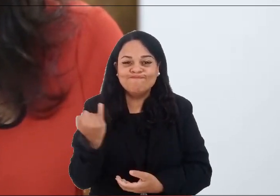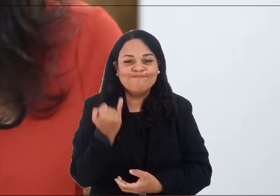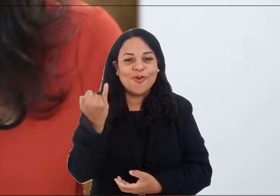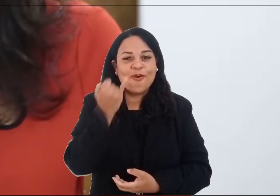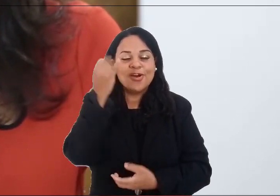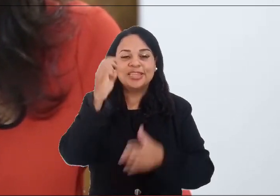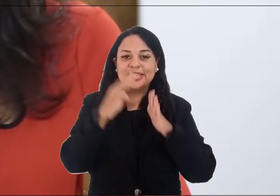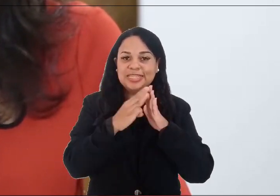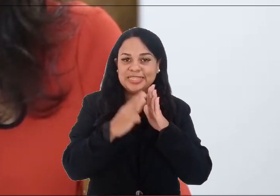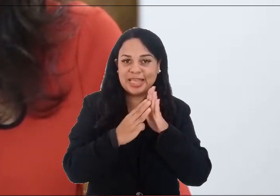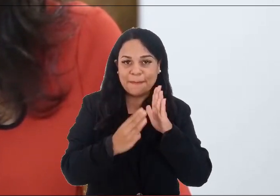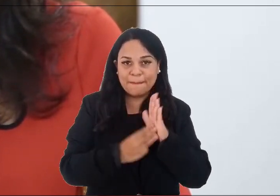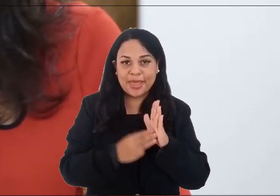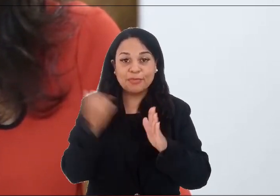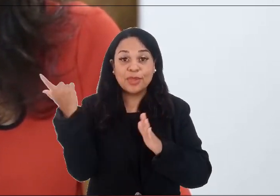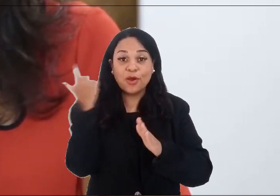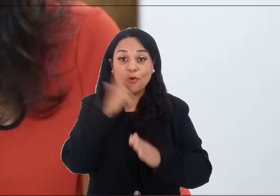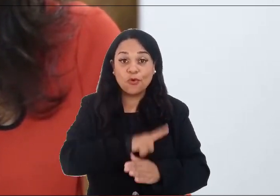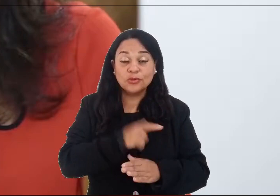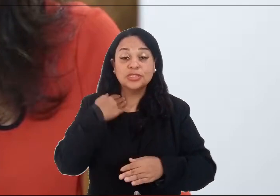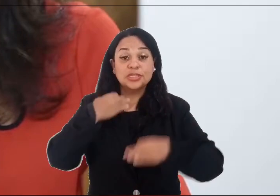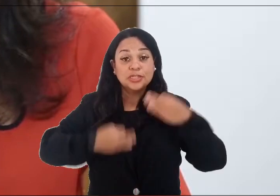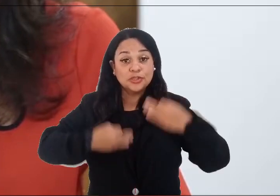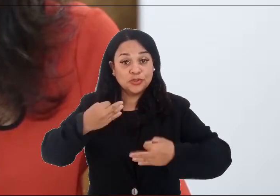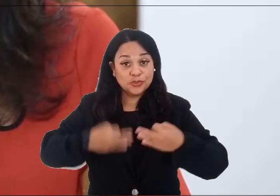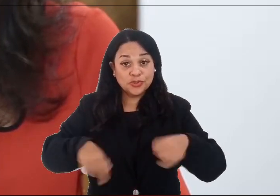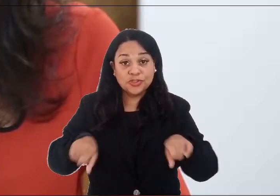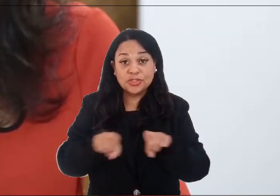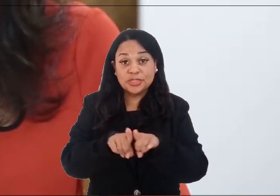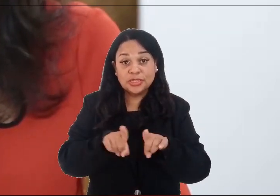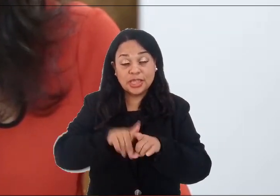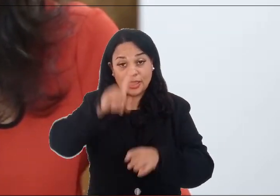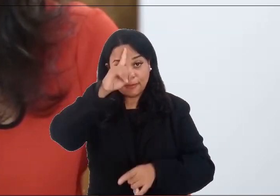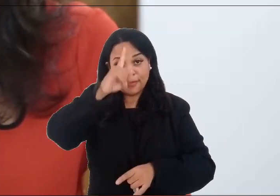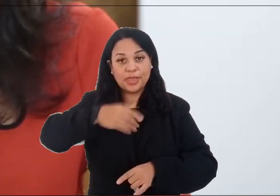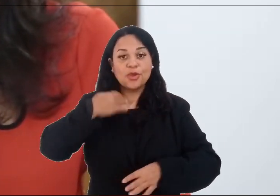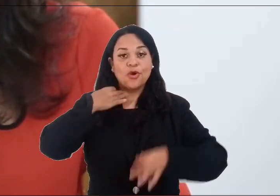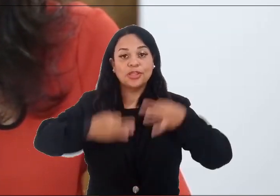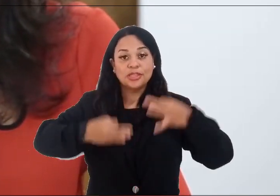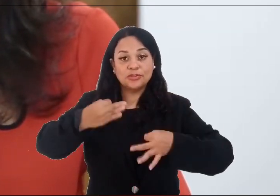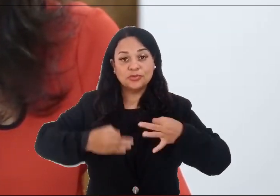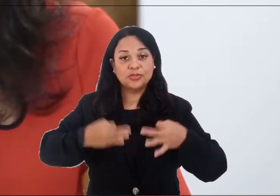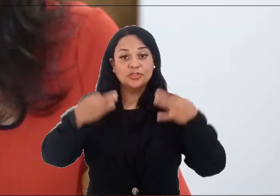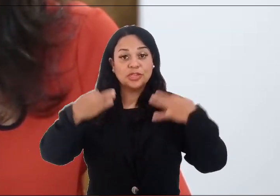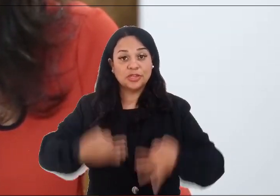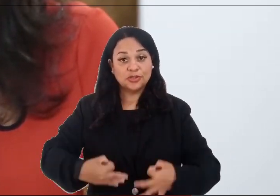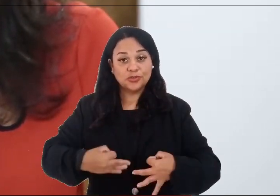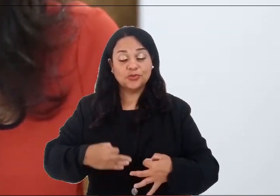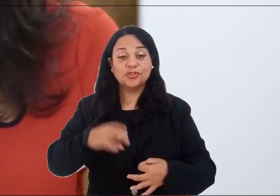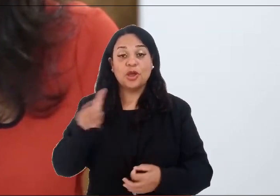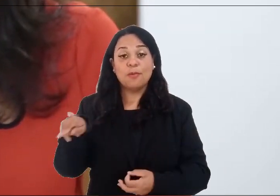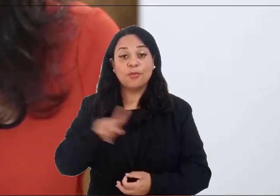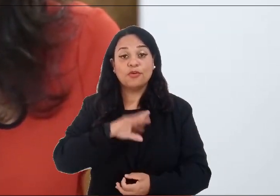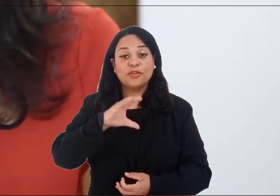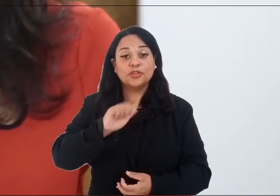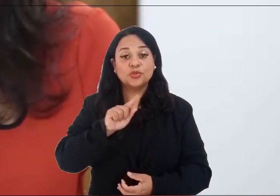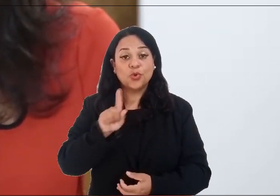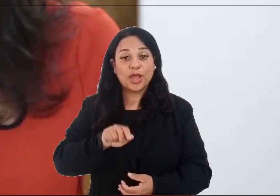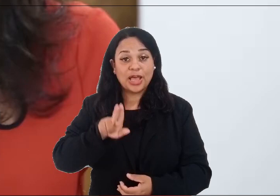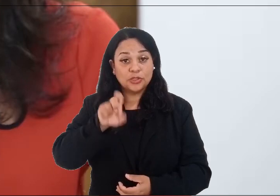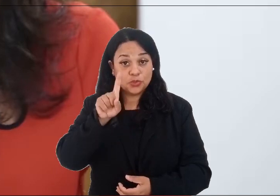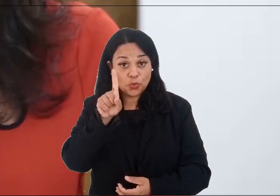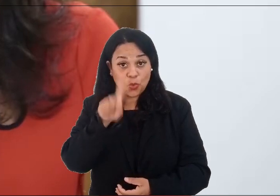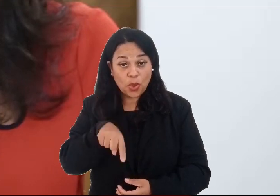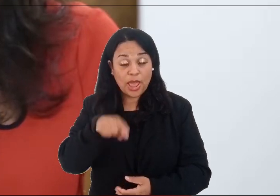a concretização do acesso à justiça como acesso à ordem jurídica justa, que é uma expressão do professor Kazuo Watanabe e que é um